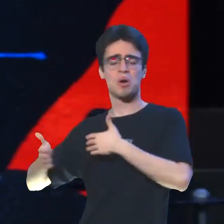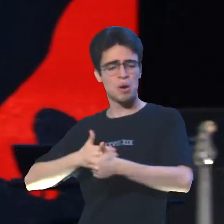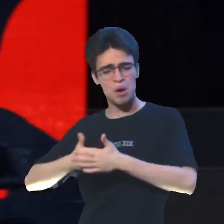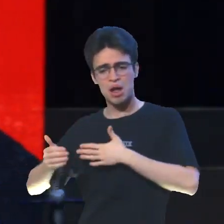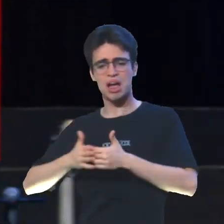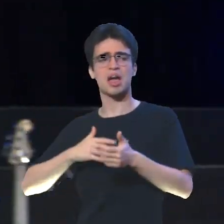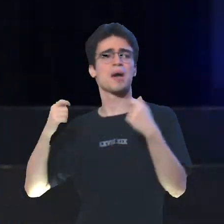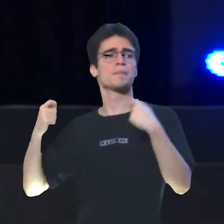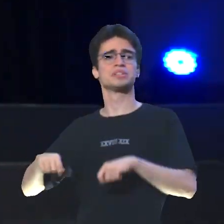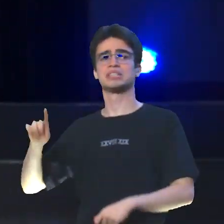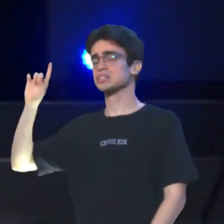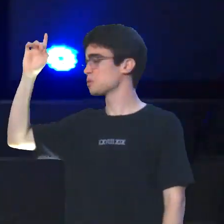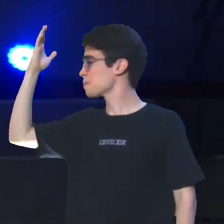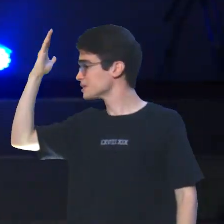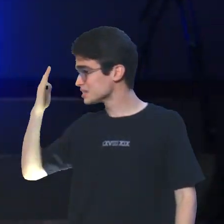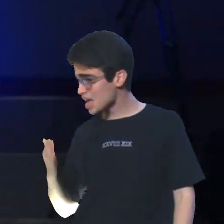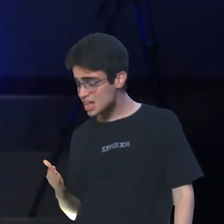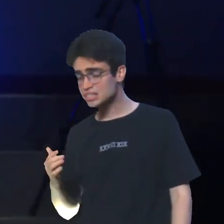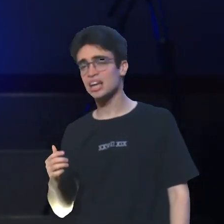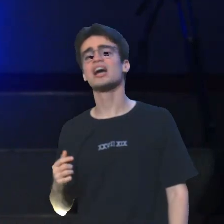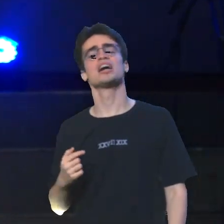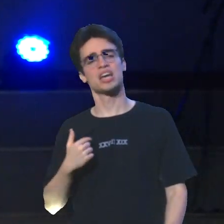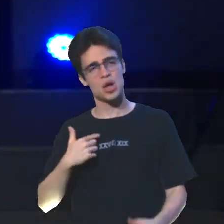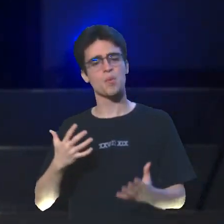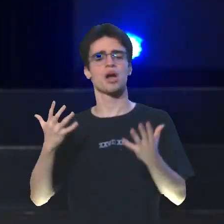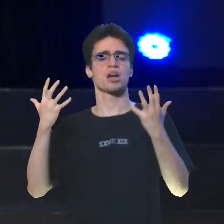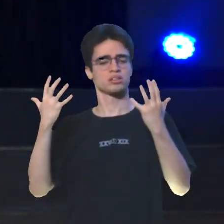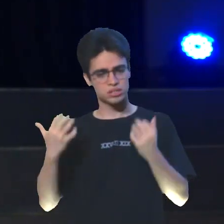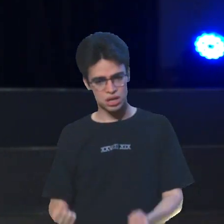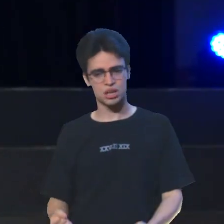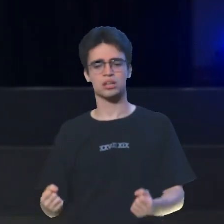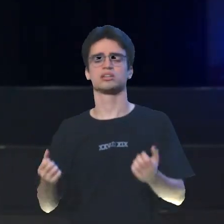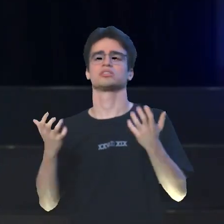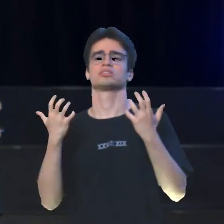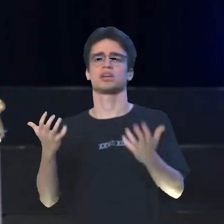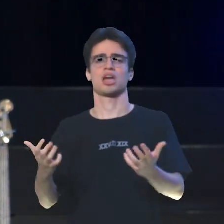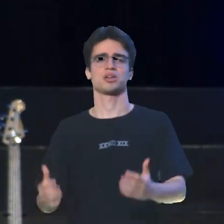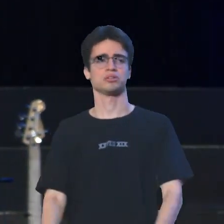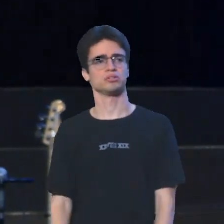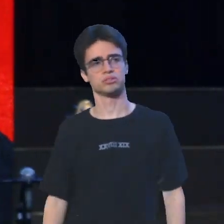para ter a presença do Senhor, eu quero ter.